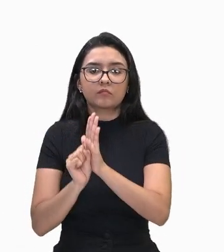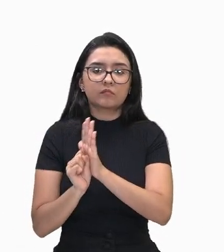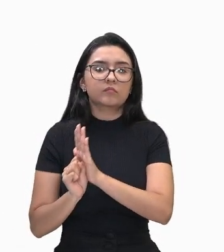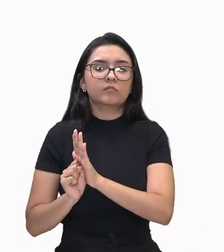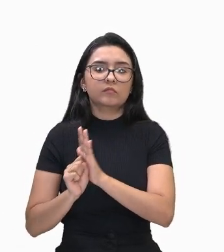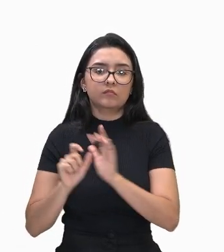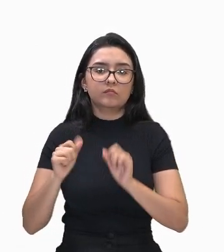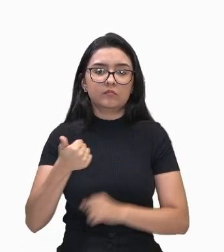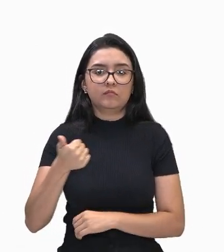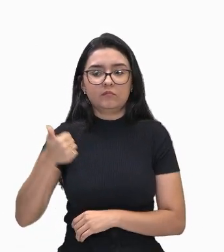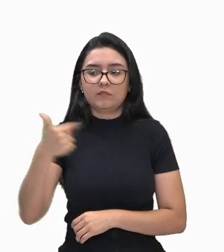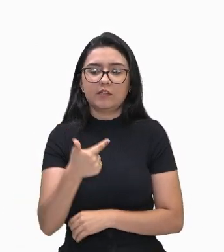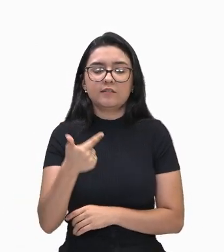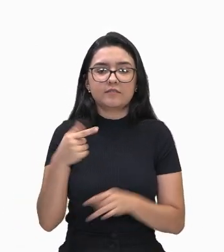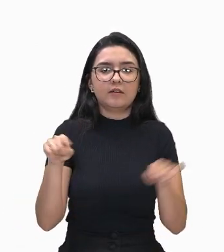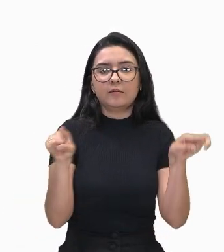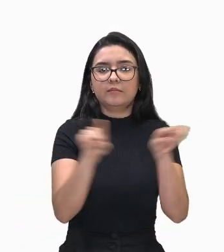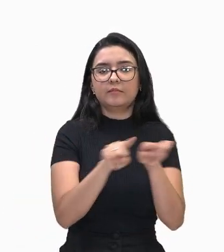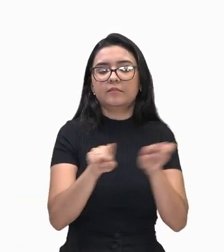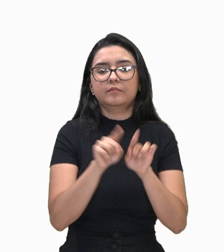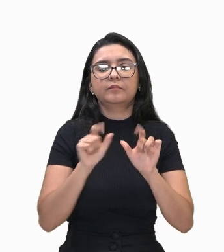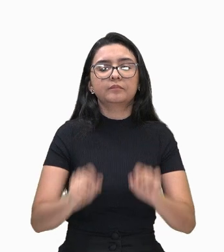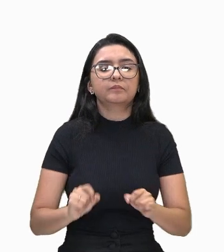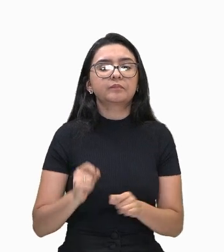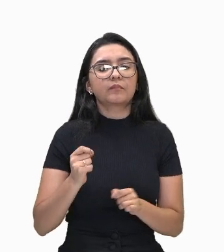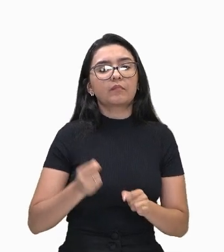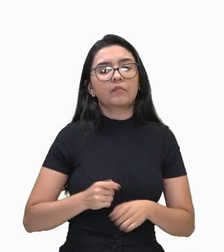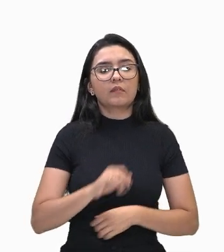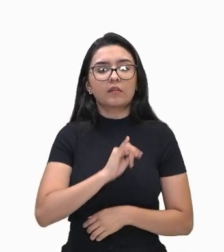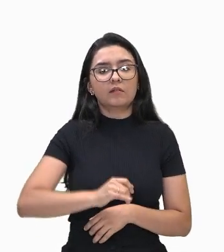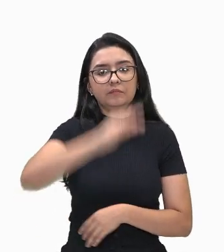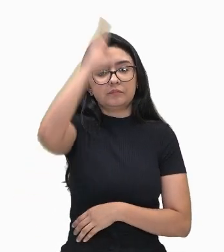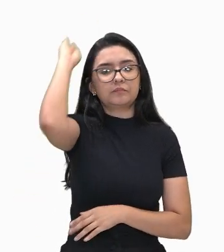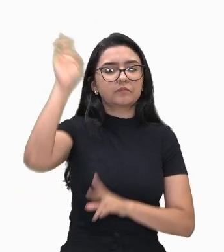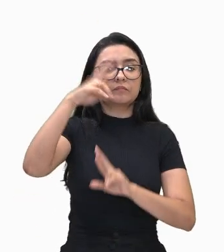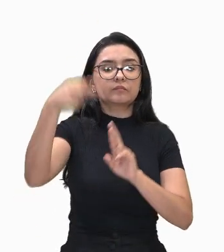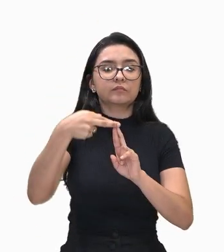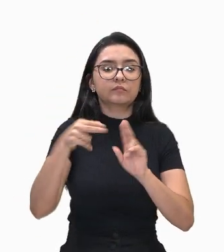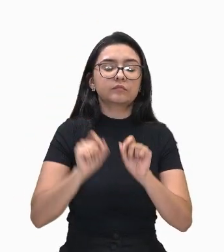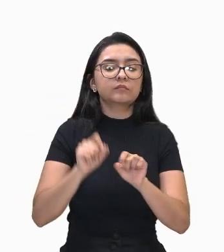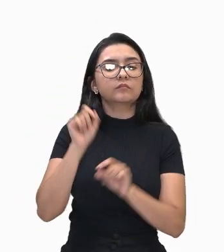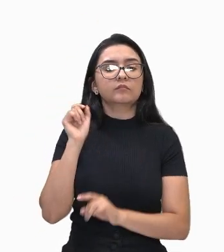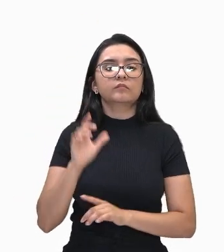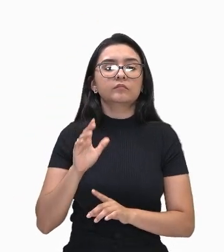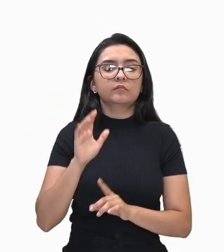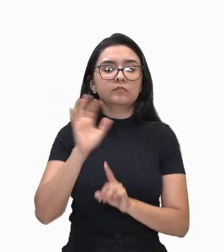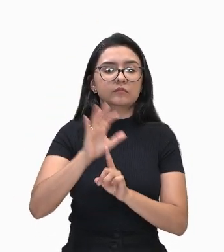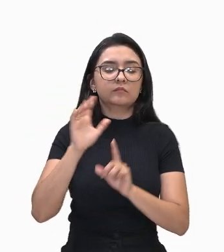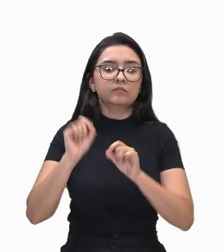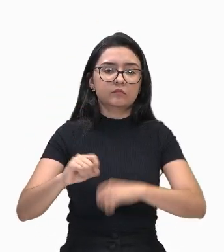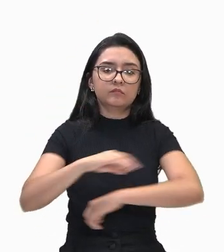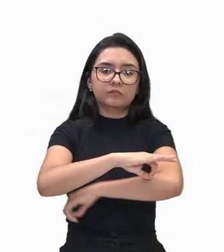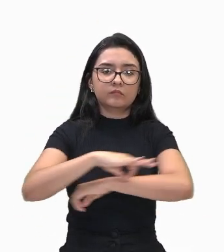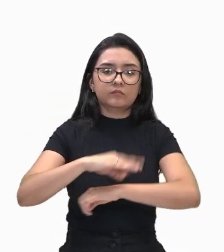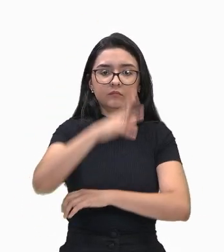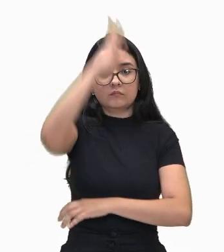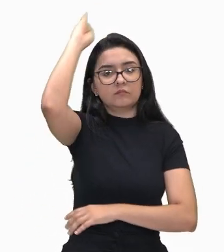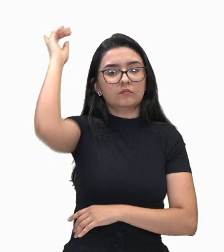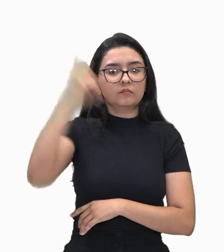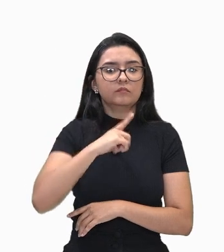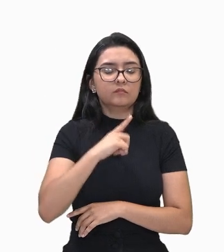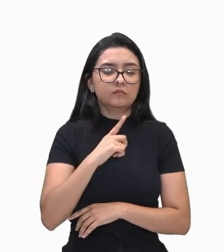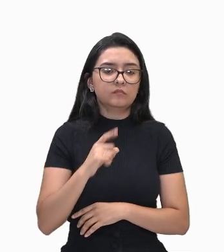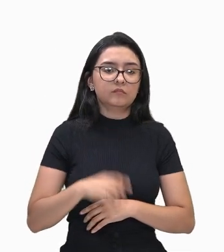século XII. O termo românico faz referência à influência da arquitetura romana